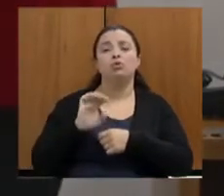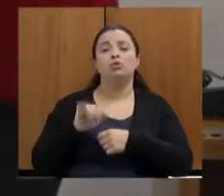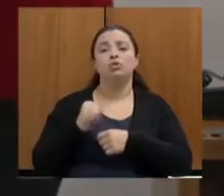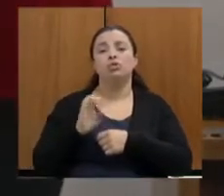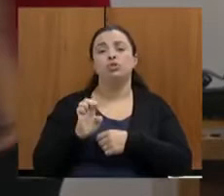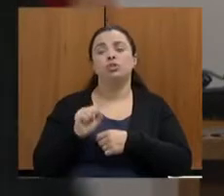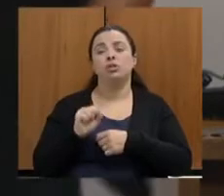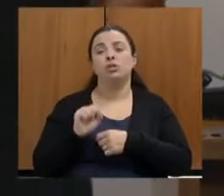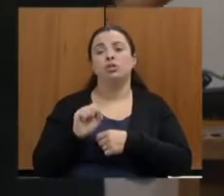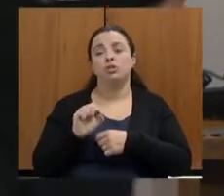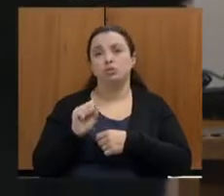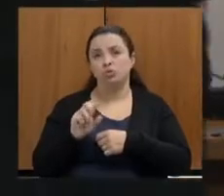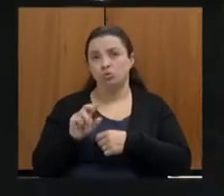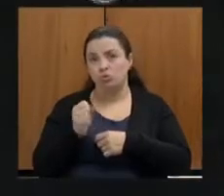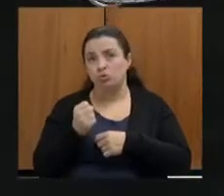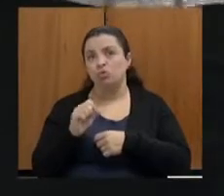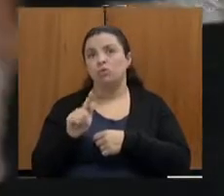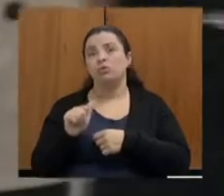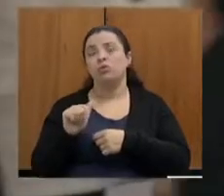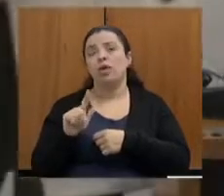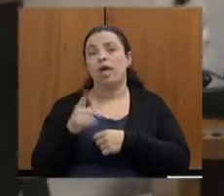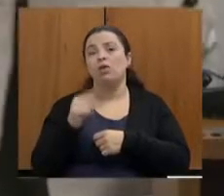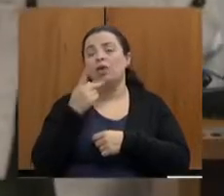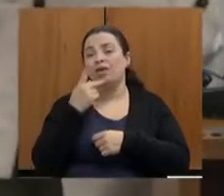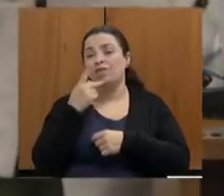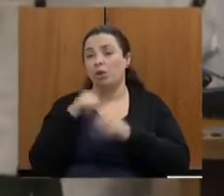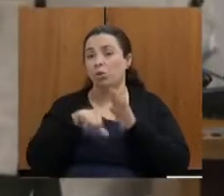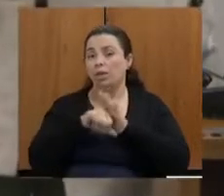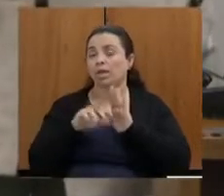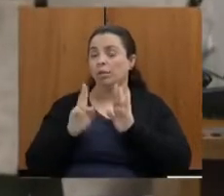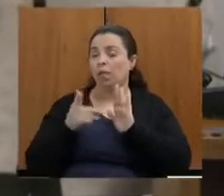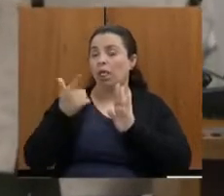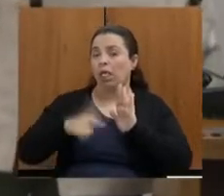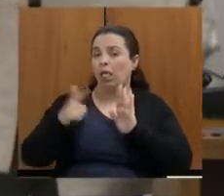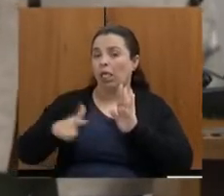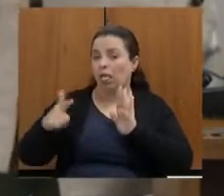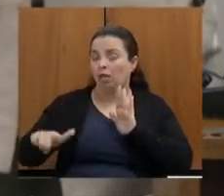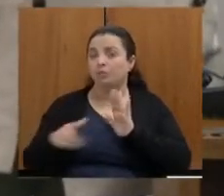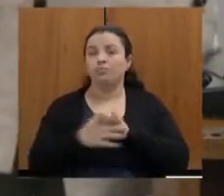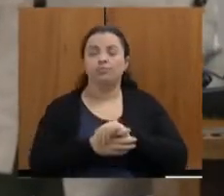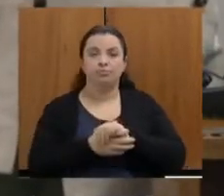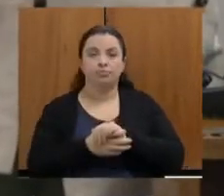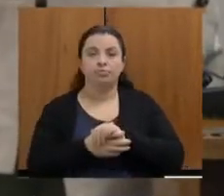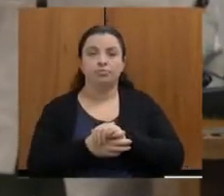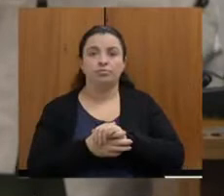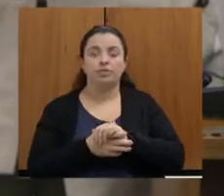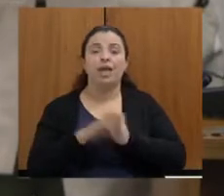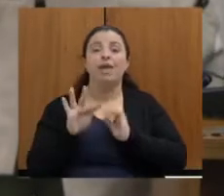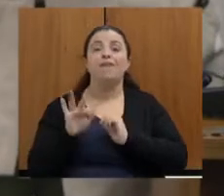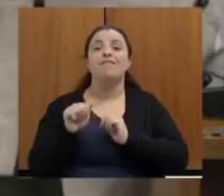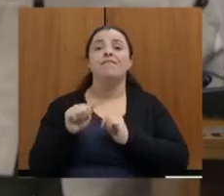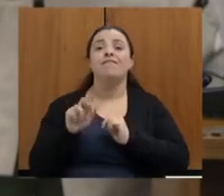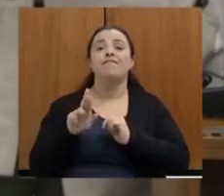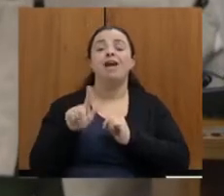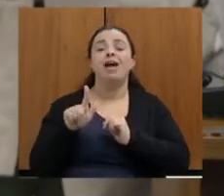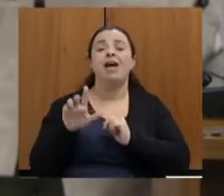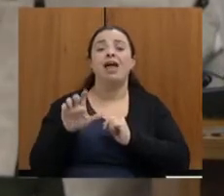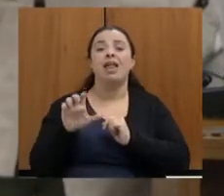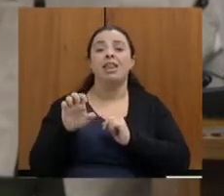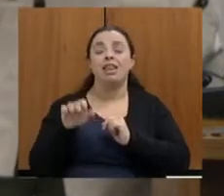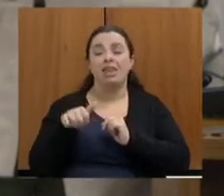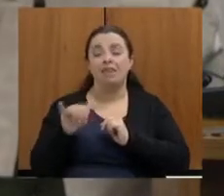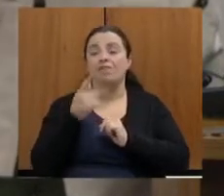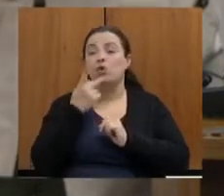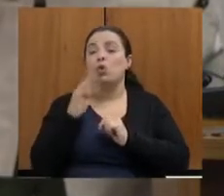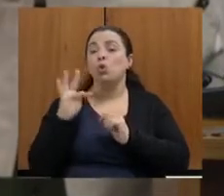renova falei também de Bom Jesus do Galho infelizmente todos os acordos foram feitos em ciência